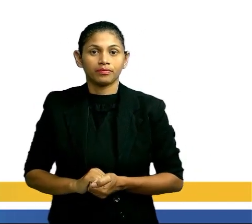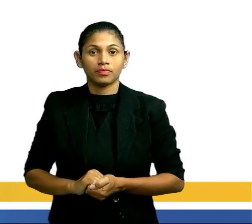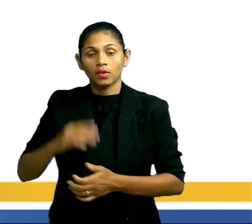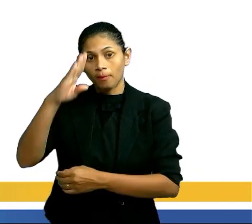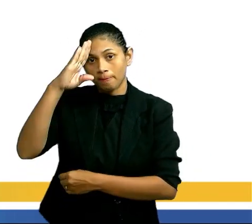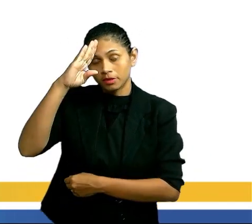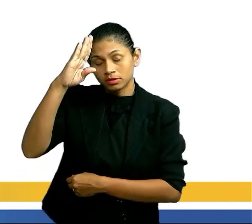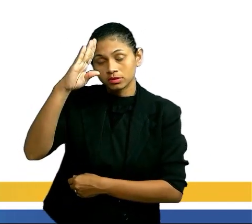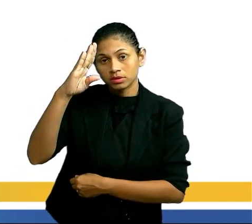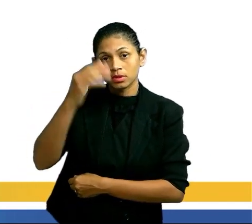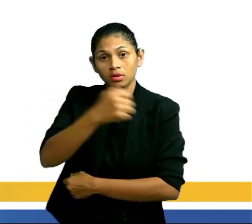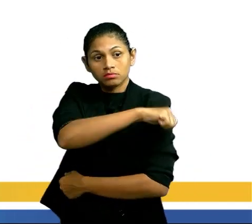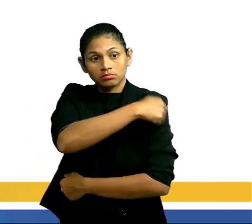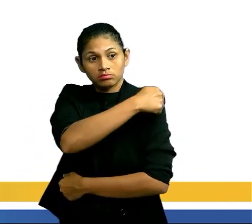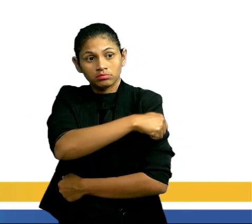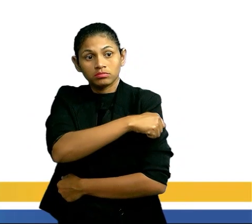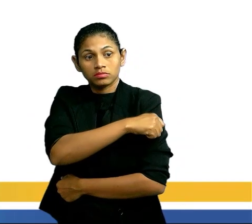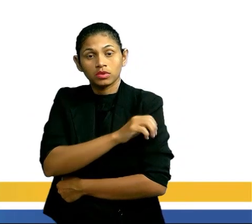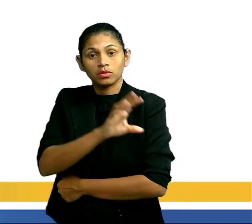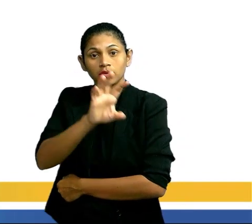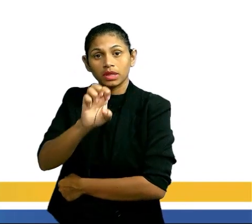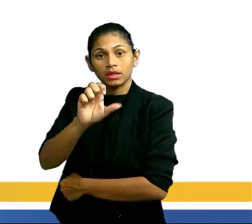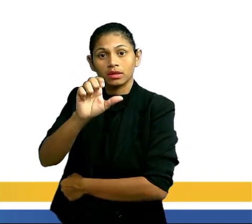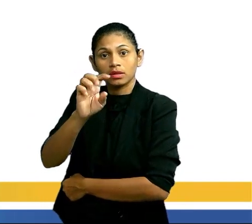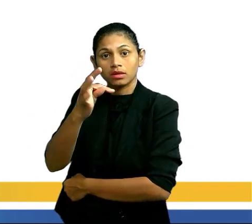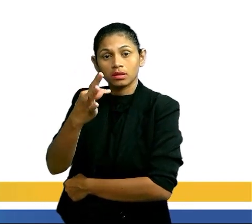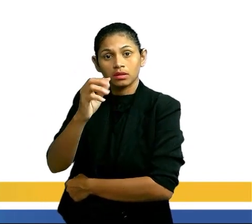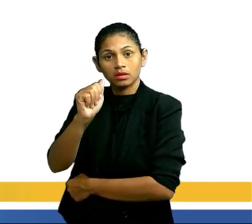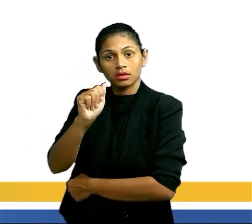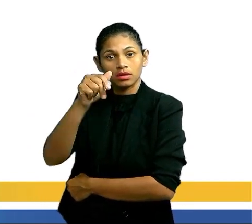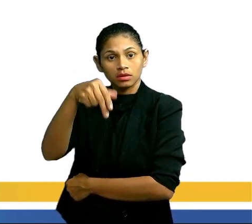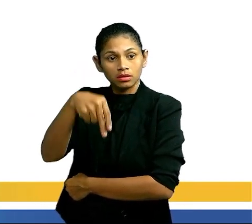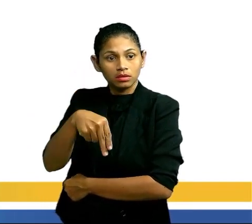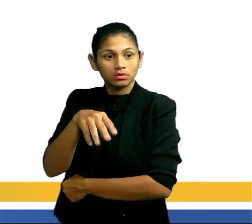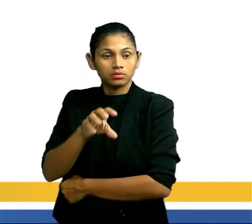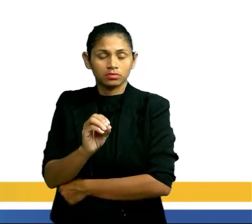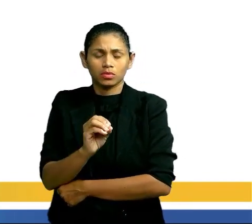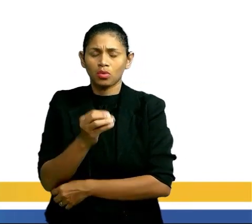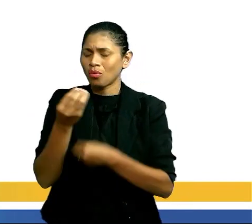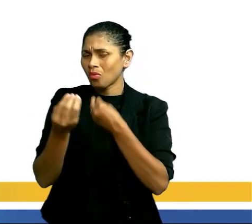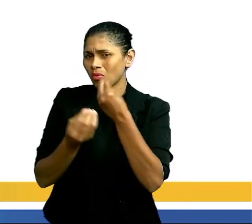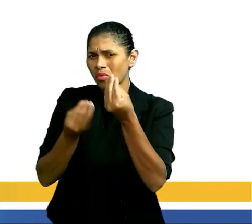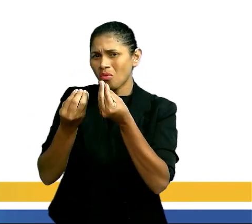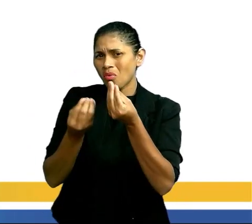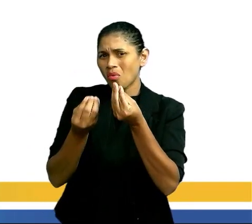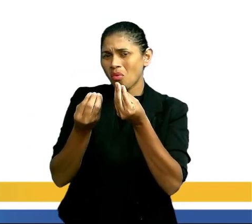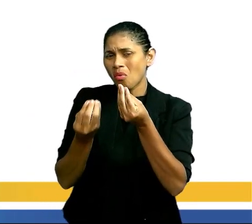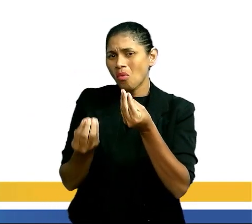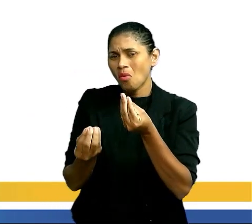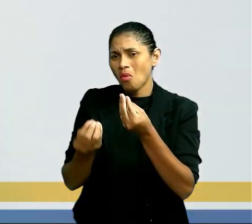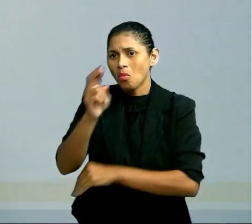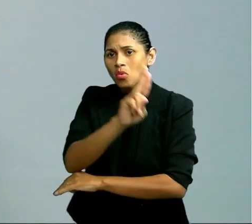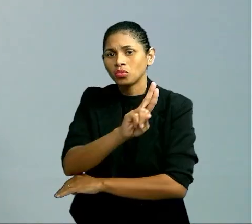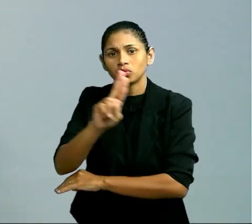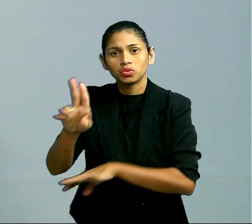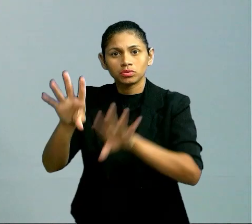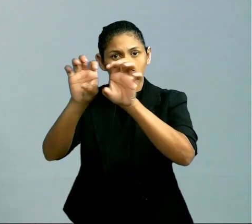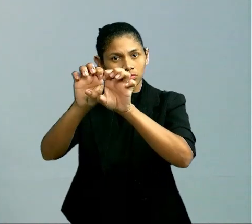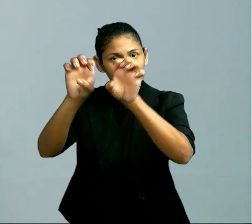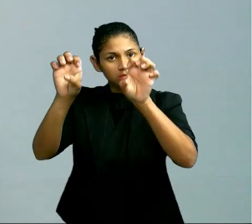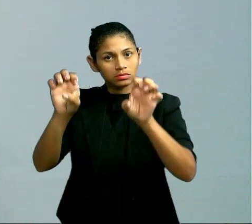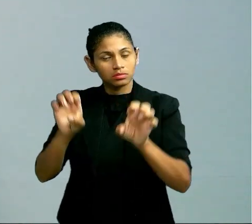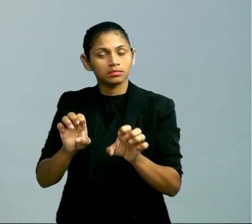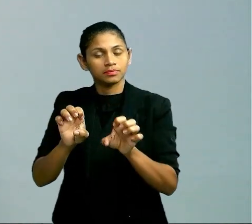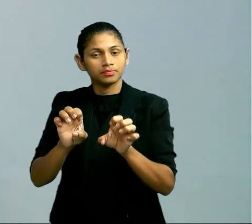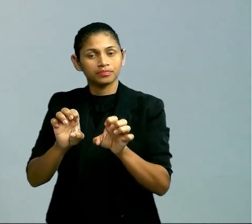como eu coloquei para vocês, é o etanol. Como que eu dou nome a um álcool, a função álcool? A nomenclatura